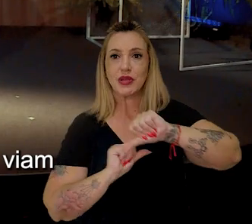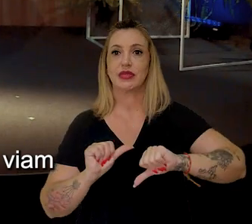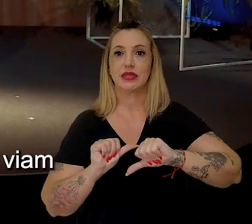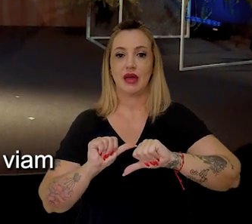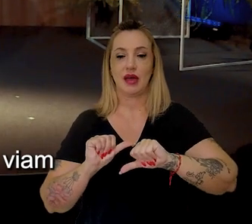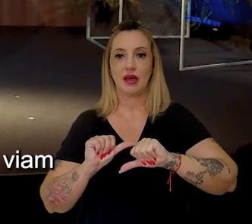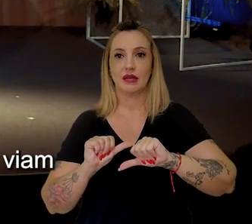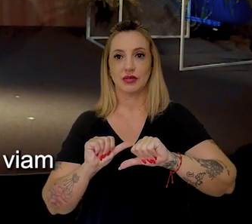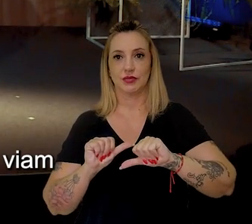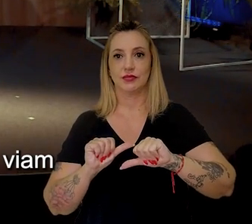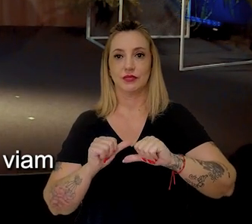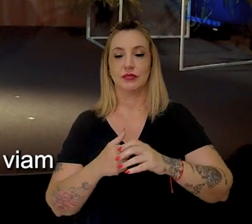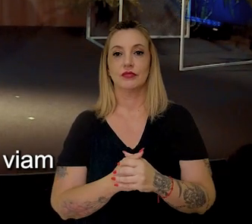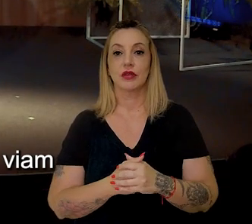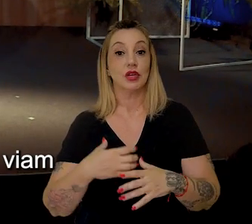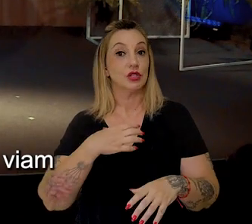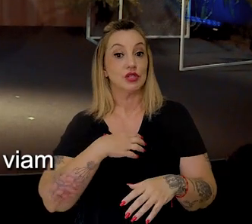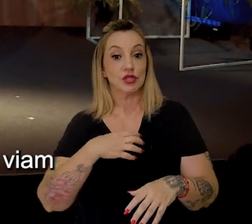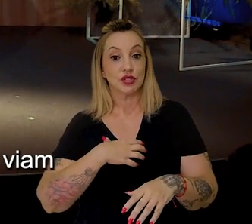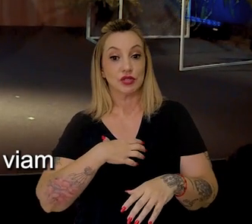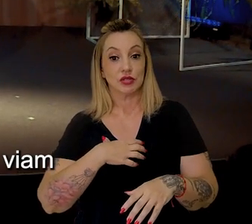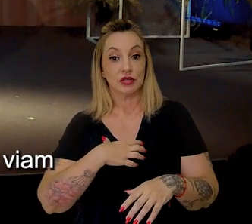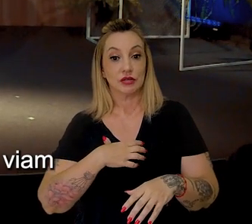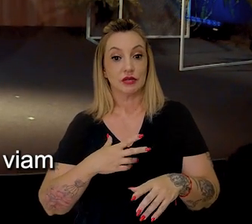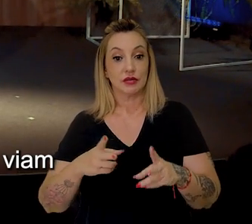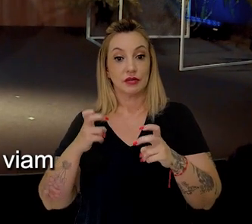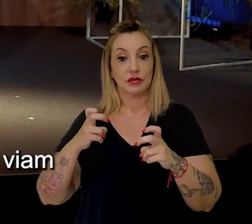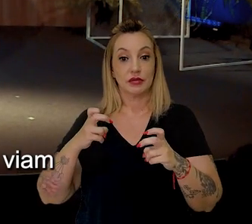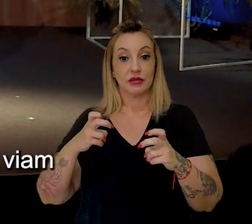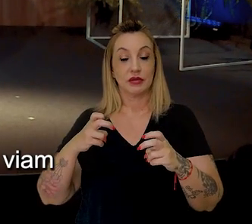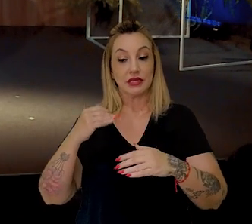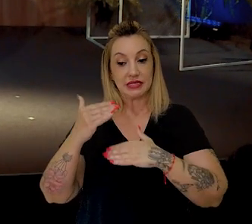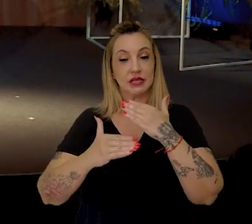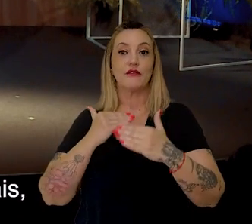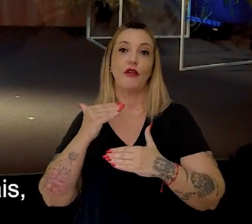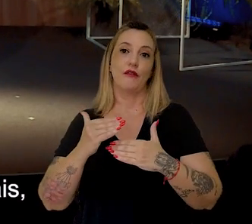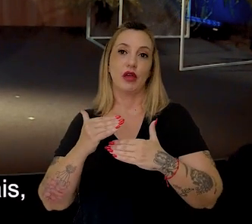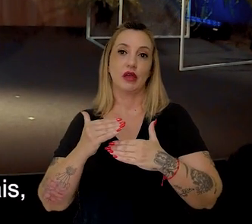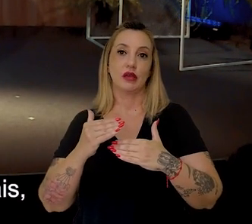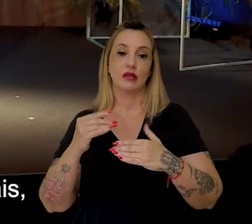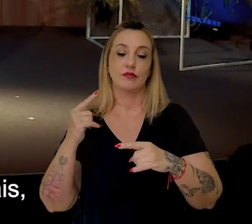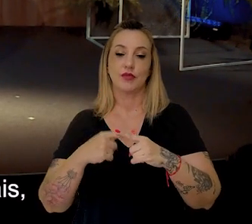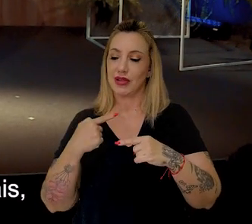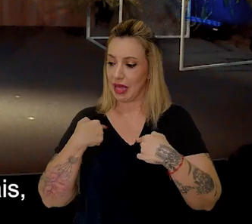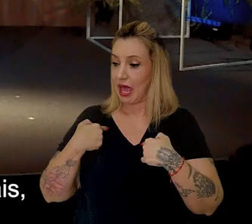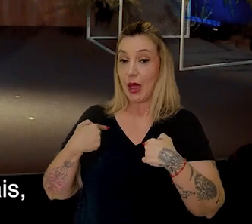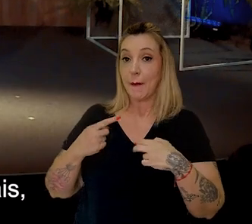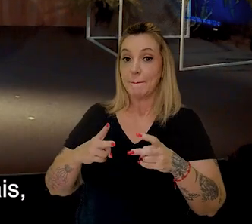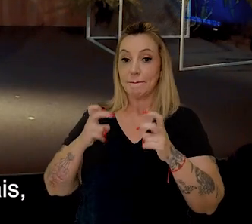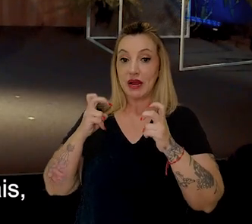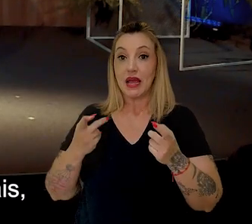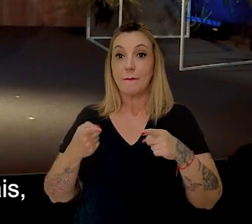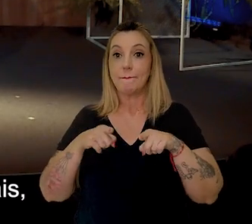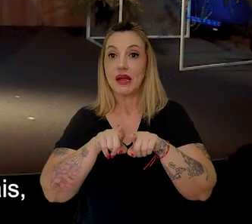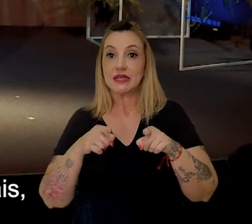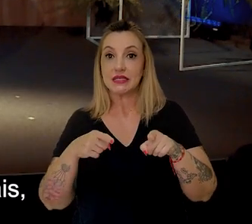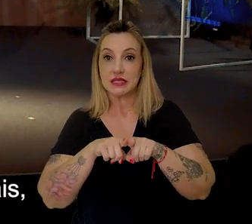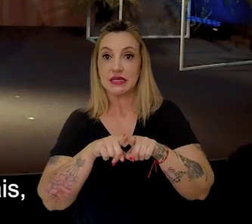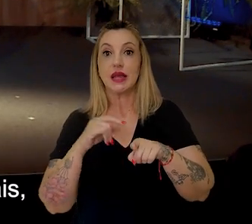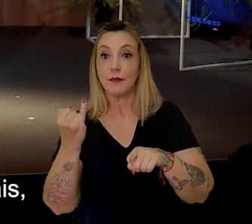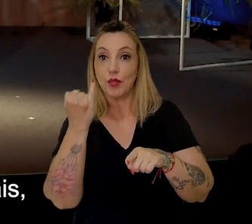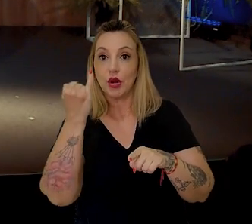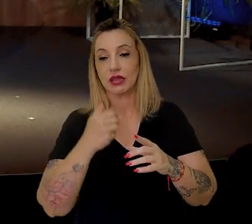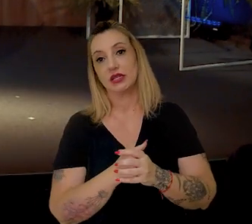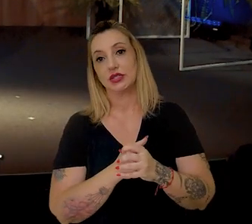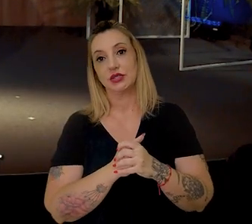racional delas da maneira como elas viam a sua maneira de desenvolver porque eu via que as parcerias seriam